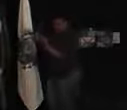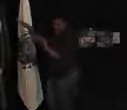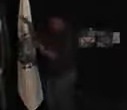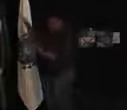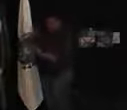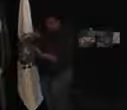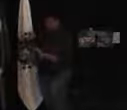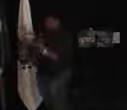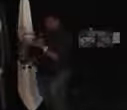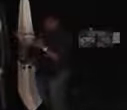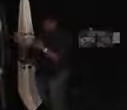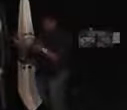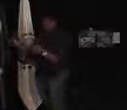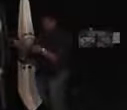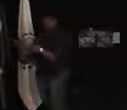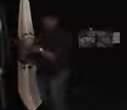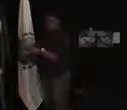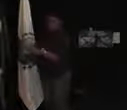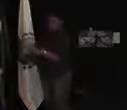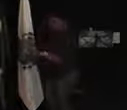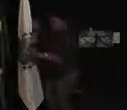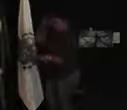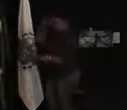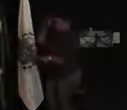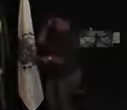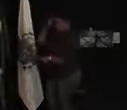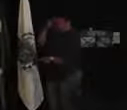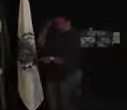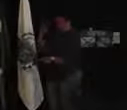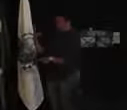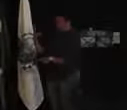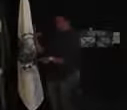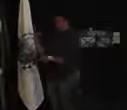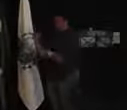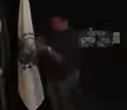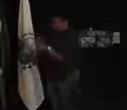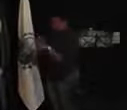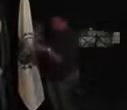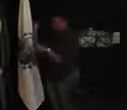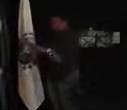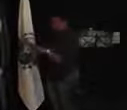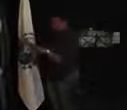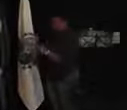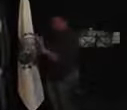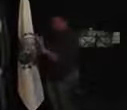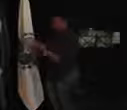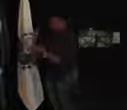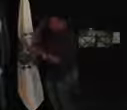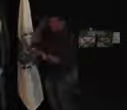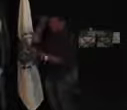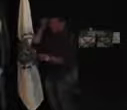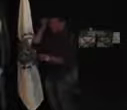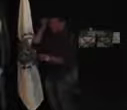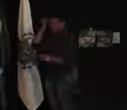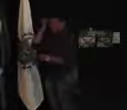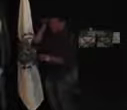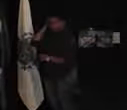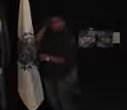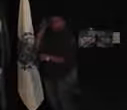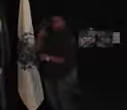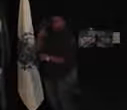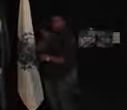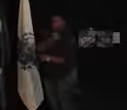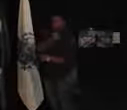aquele namoradinho, você sabe o telefone dele de cabeça. Passou 2 vezes, você já está com outro, já esqueceu o número daquele fulaninho